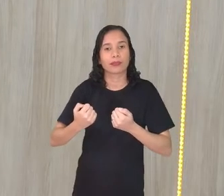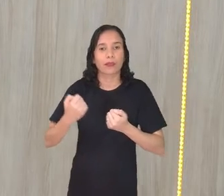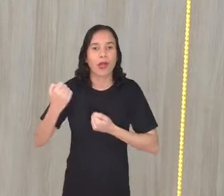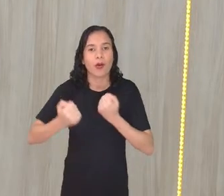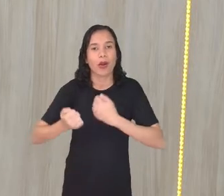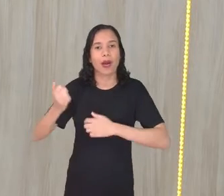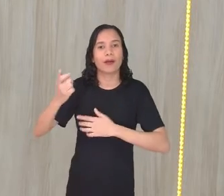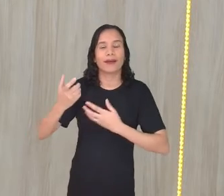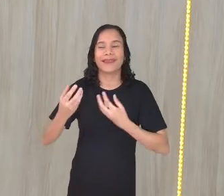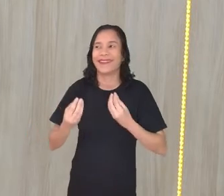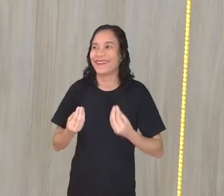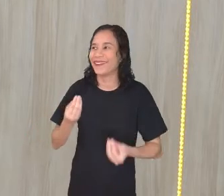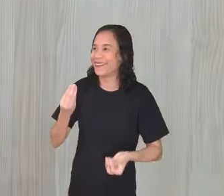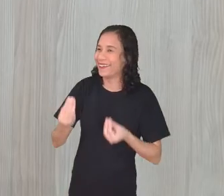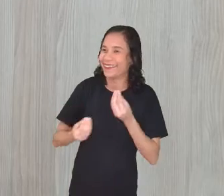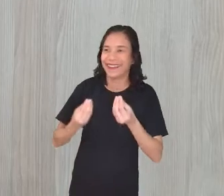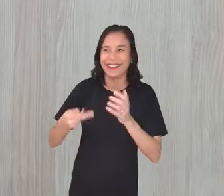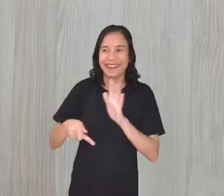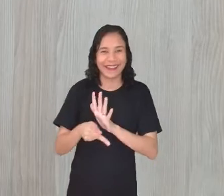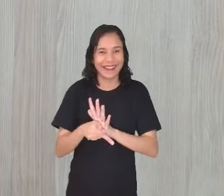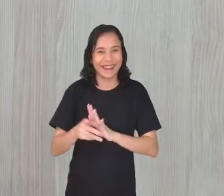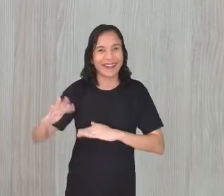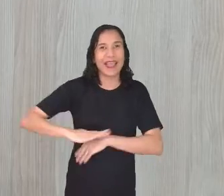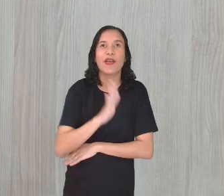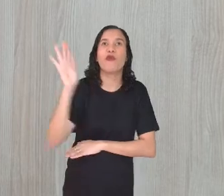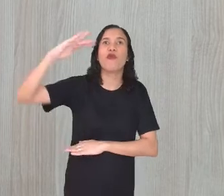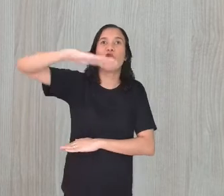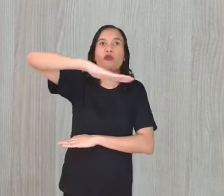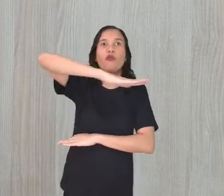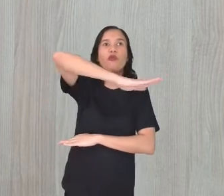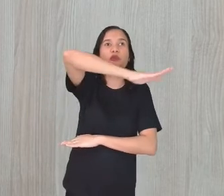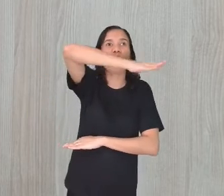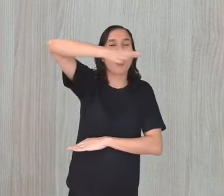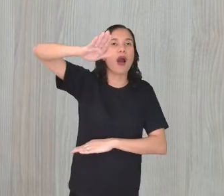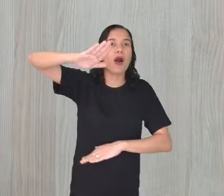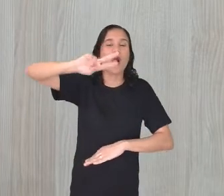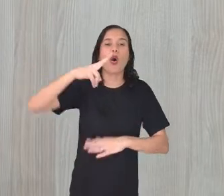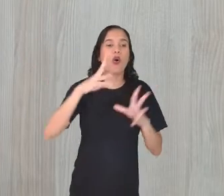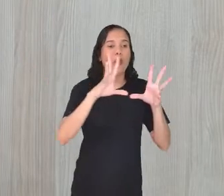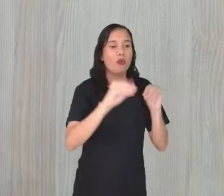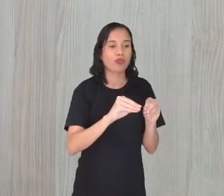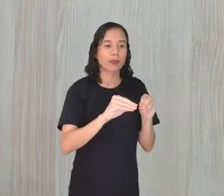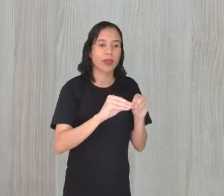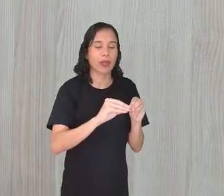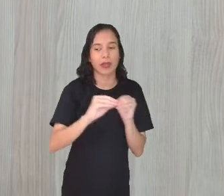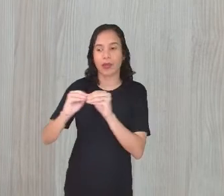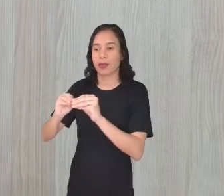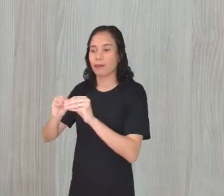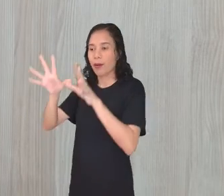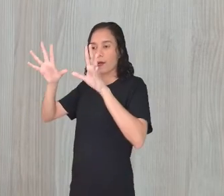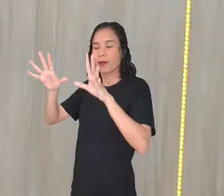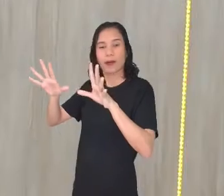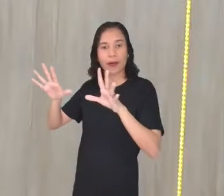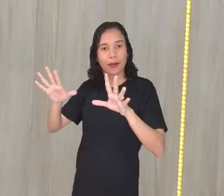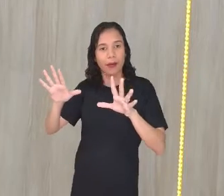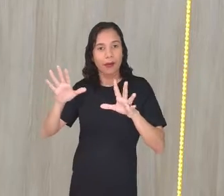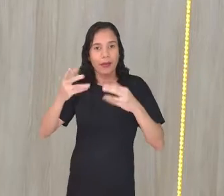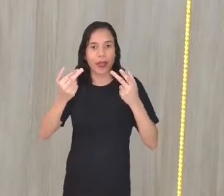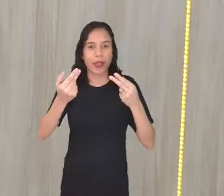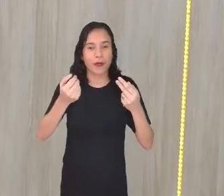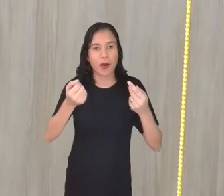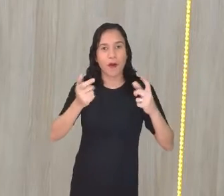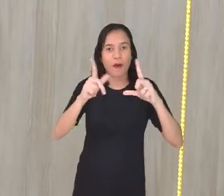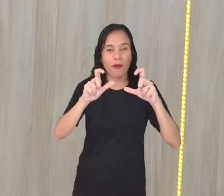Galopem. Galopem. Eu ia dizer voar ou desaparecer se aparecessem. Ai, gostei desse último. Como um flash,